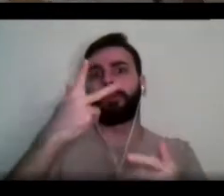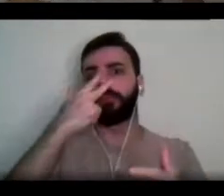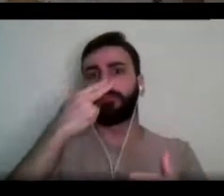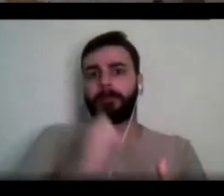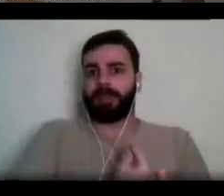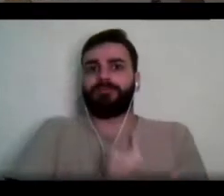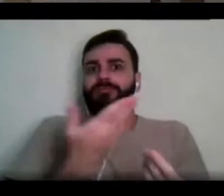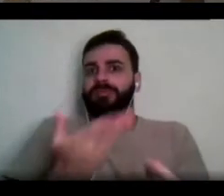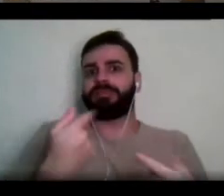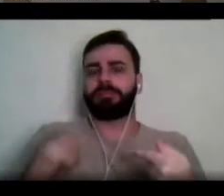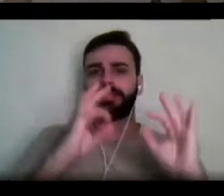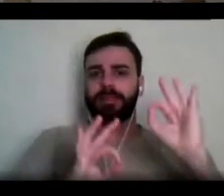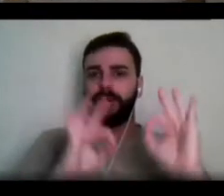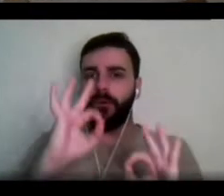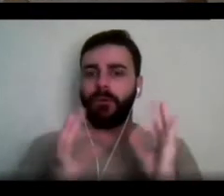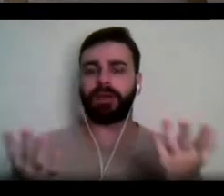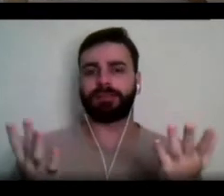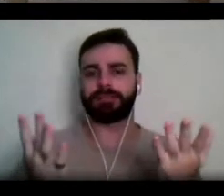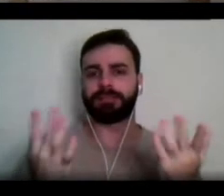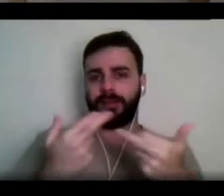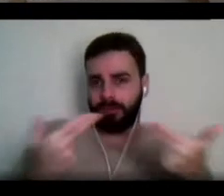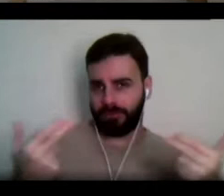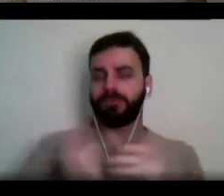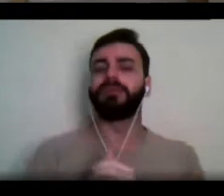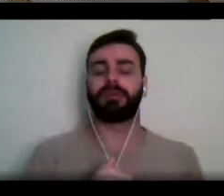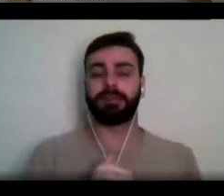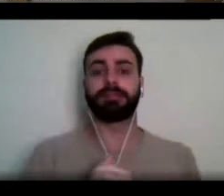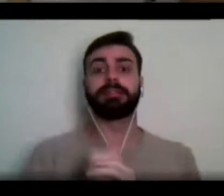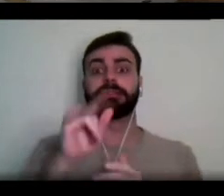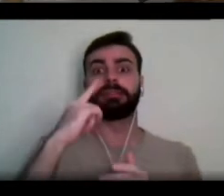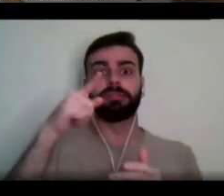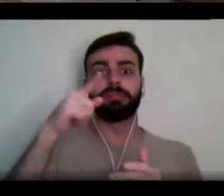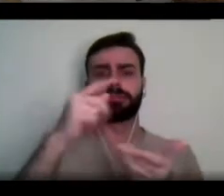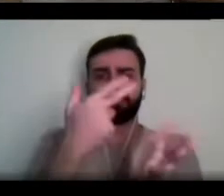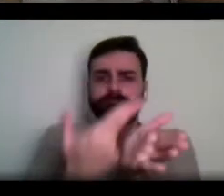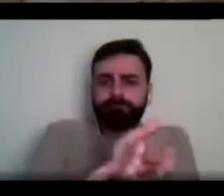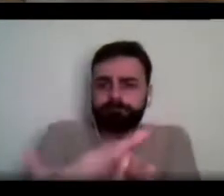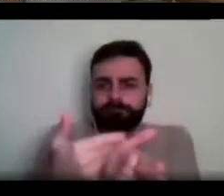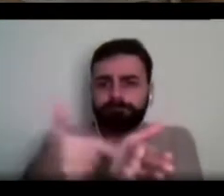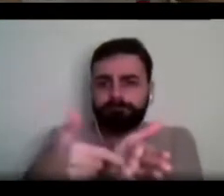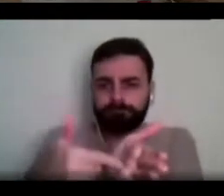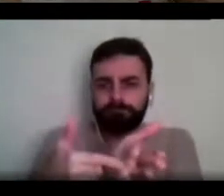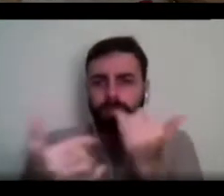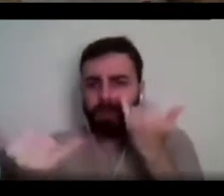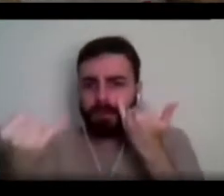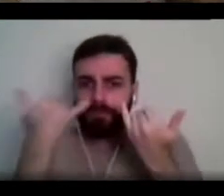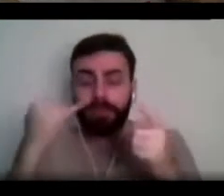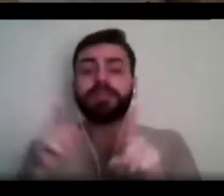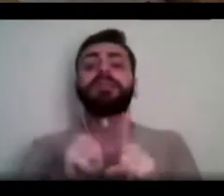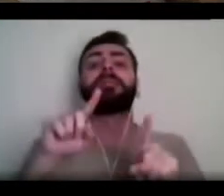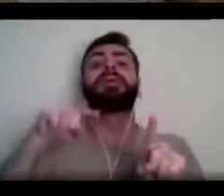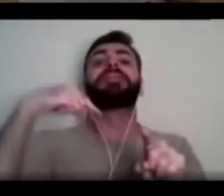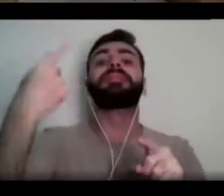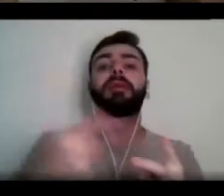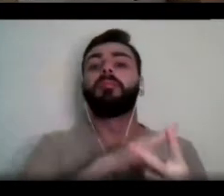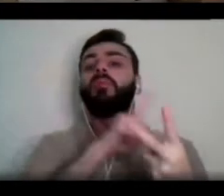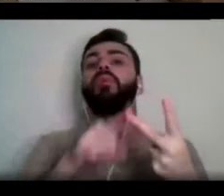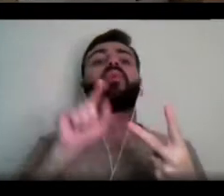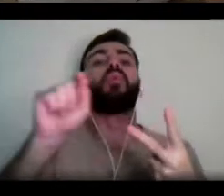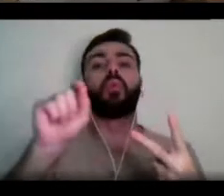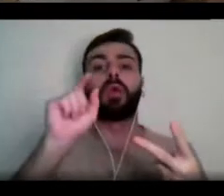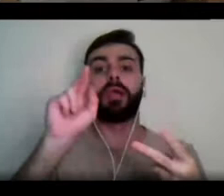de física. Na verdade, todos os problemas da sua vida, né? Você tem que organizar na sua cabeça. E quando você escreve isso